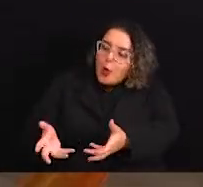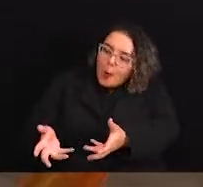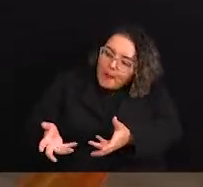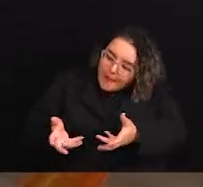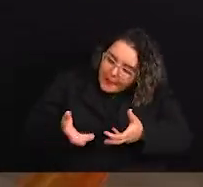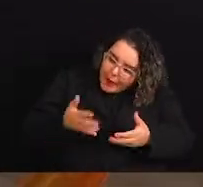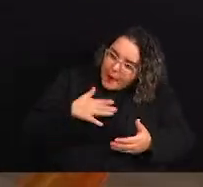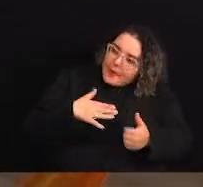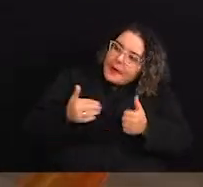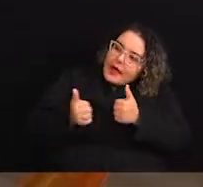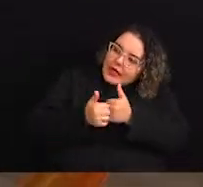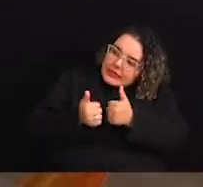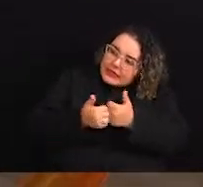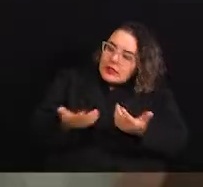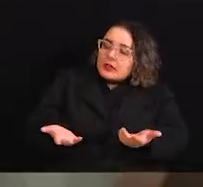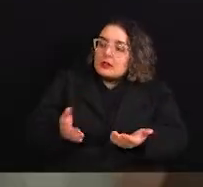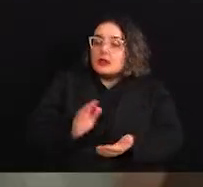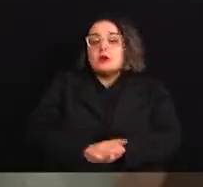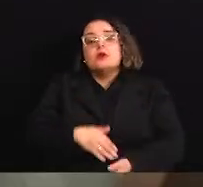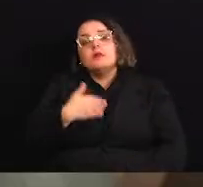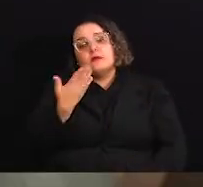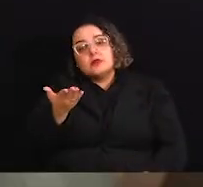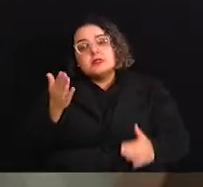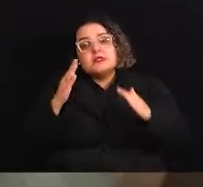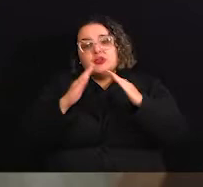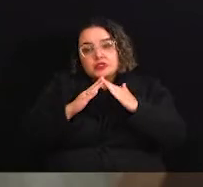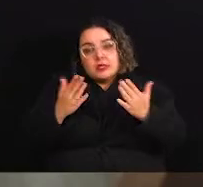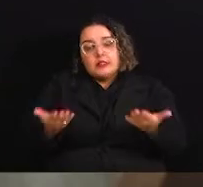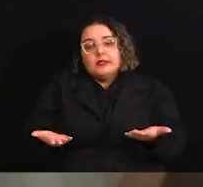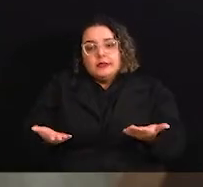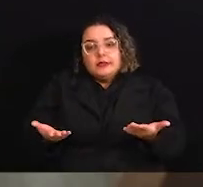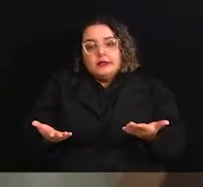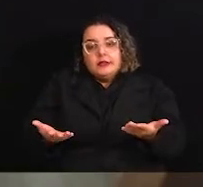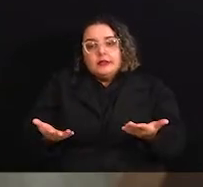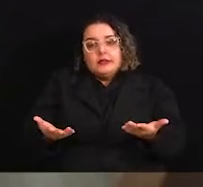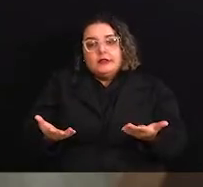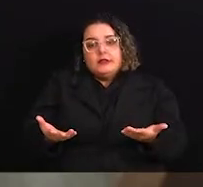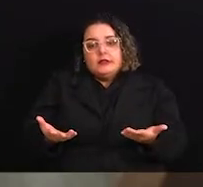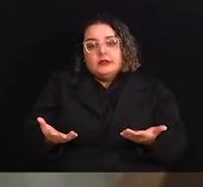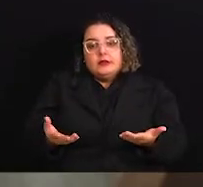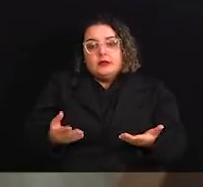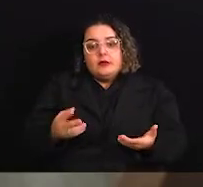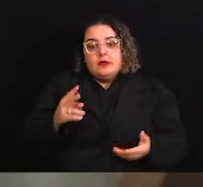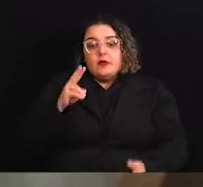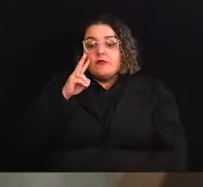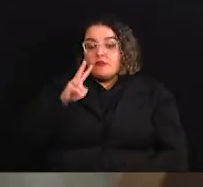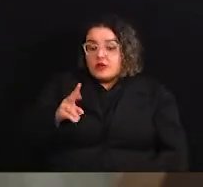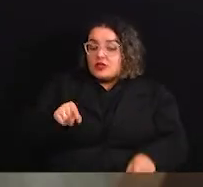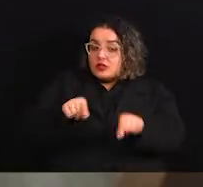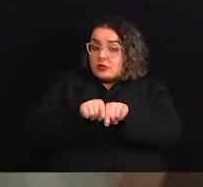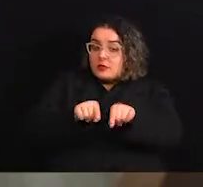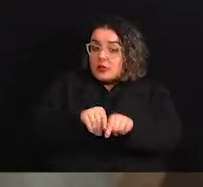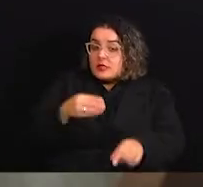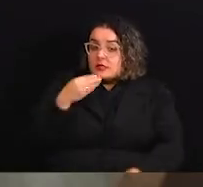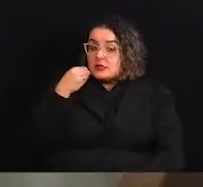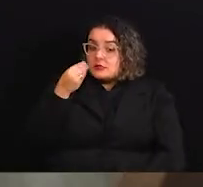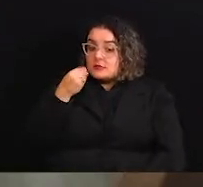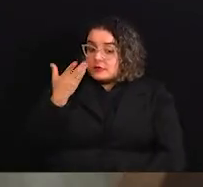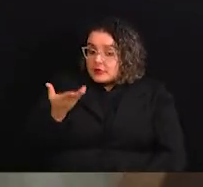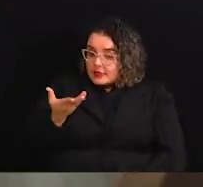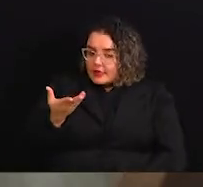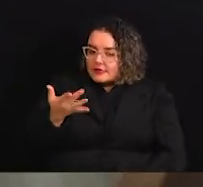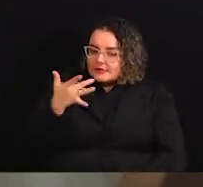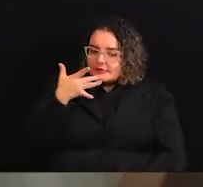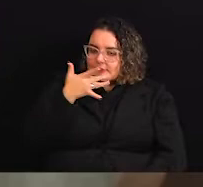meu lado, mais perto. E aí você aí de casa, né, confira né, como você pode também experimentar